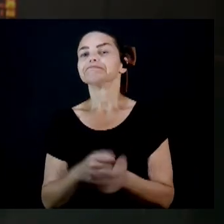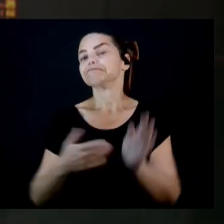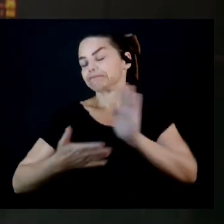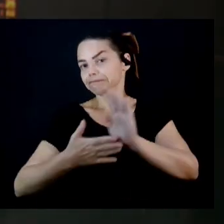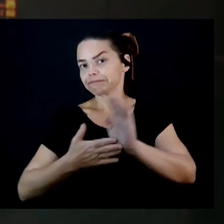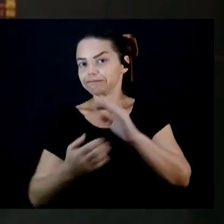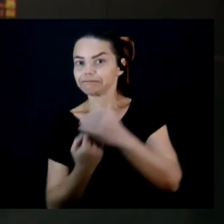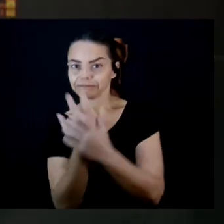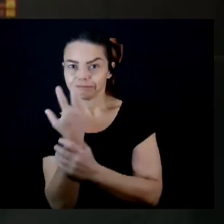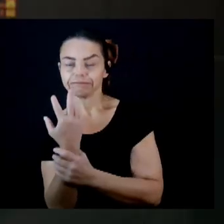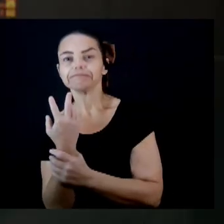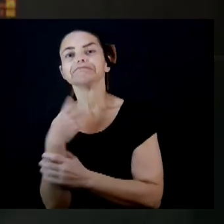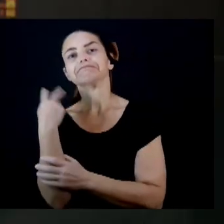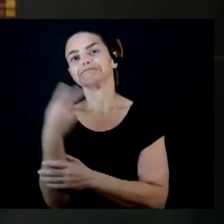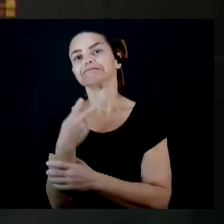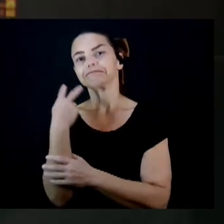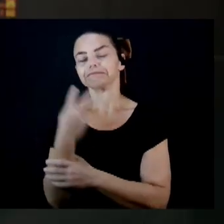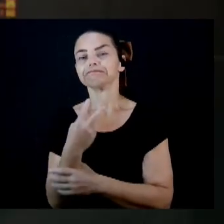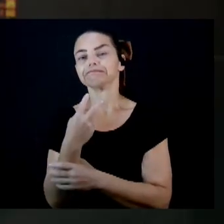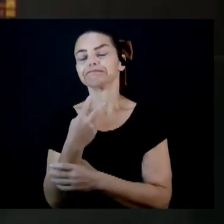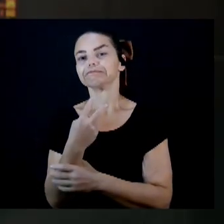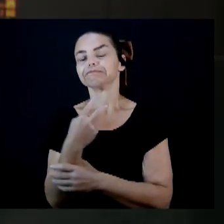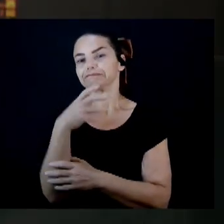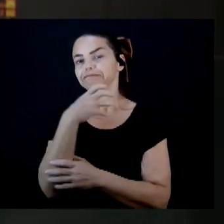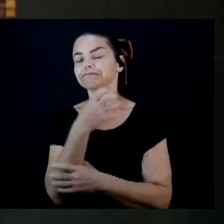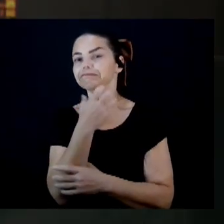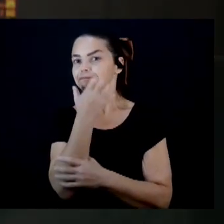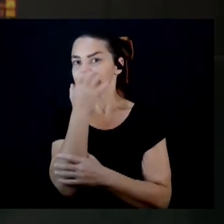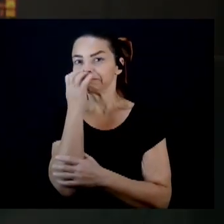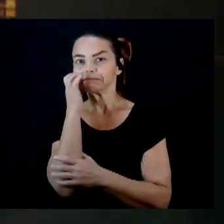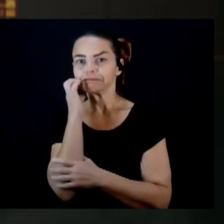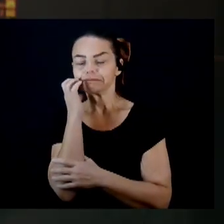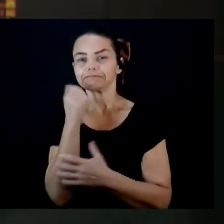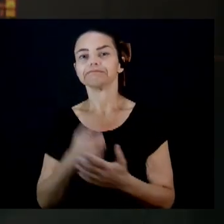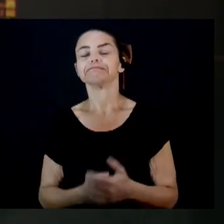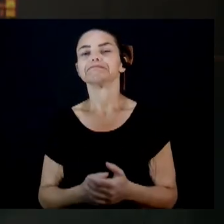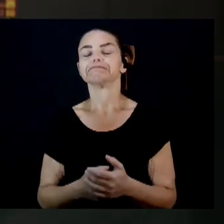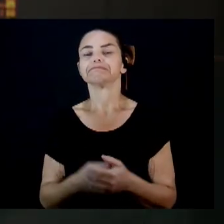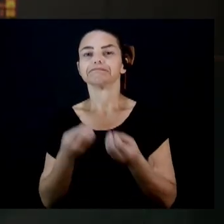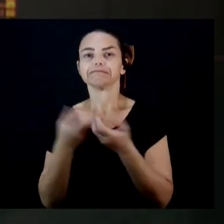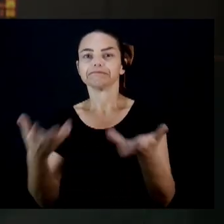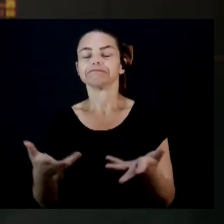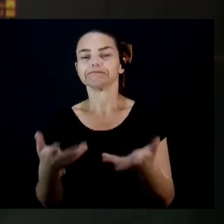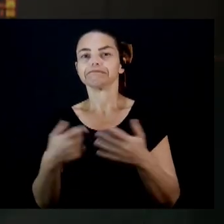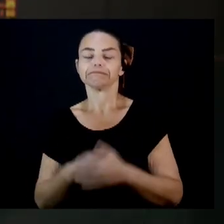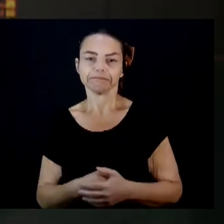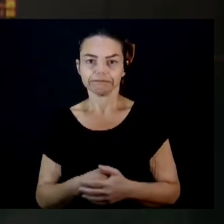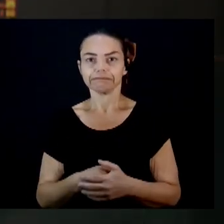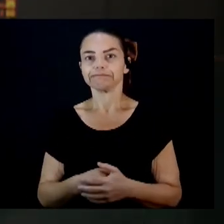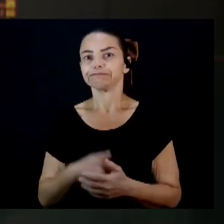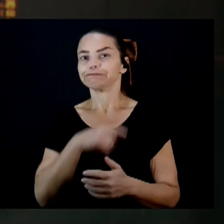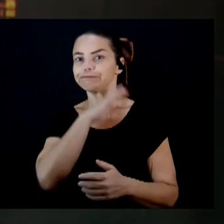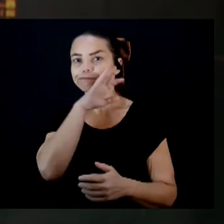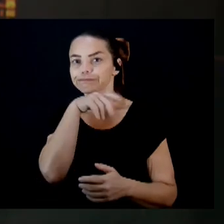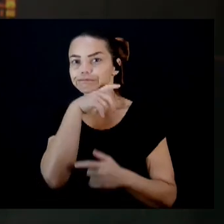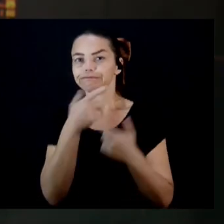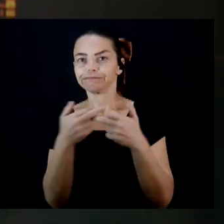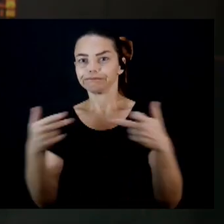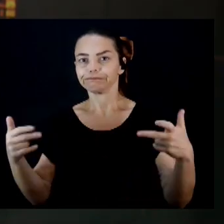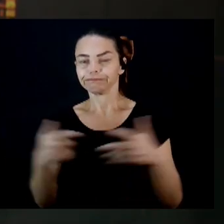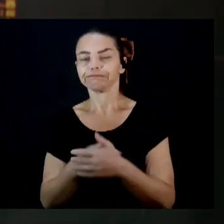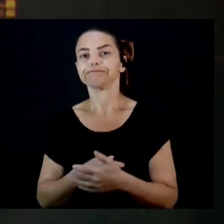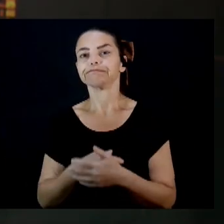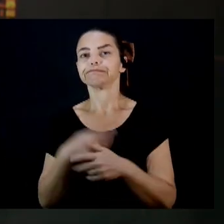vereador Herbert Ganem, que proíbe a distribuição de animais como brindes no município. A matéria altera